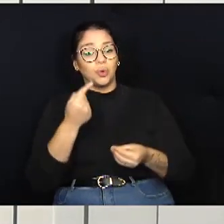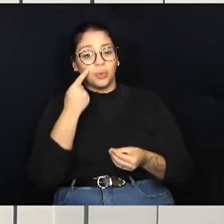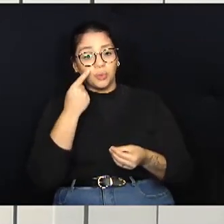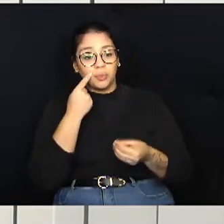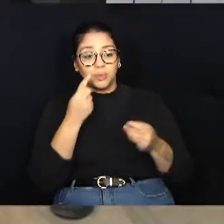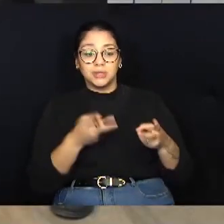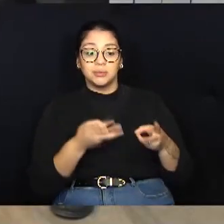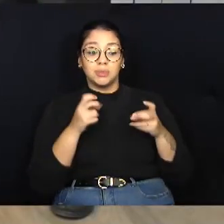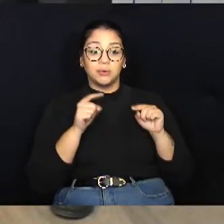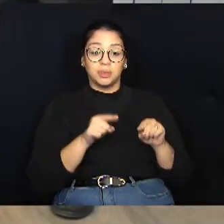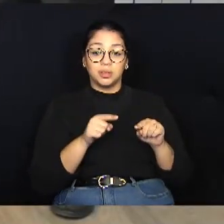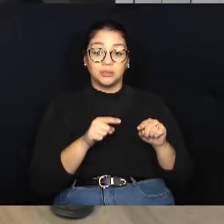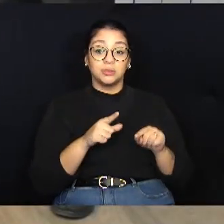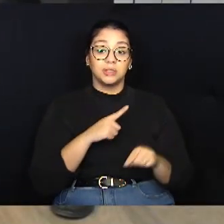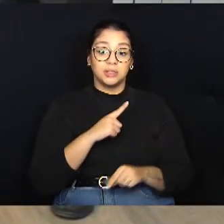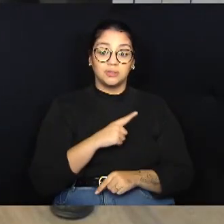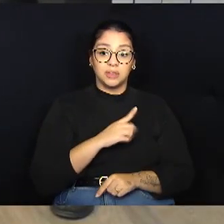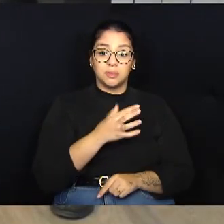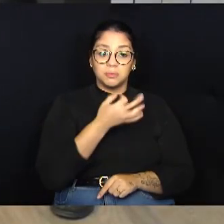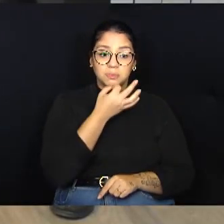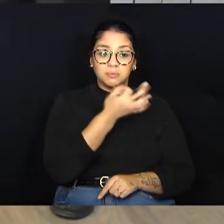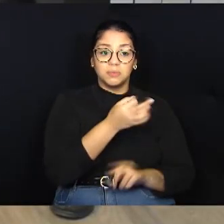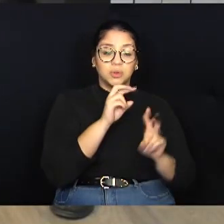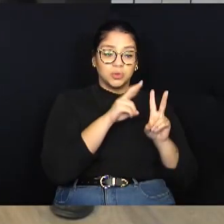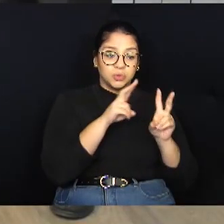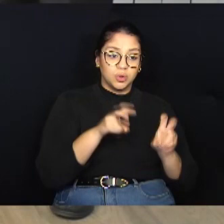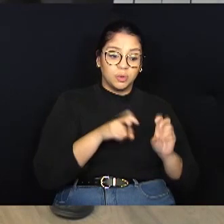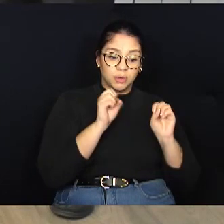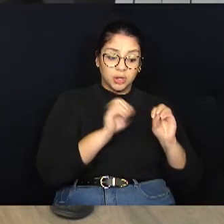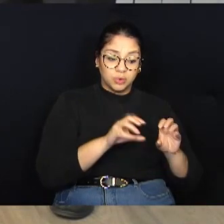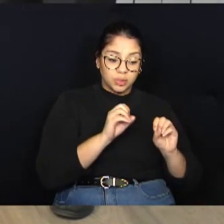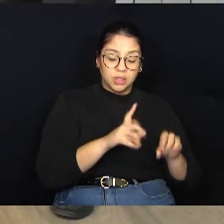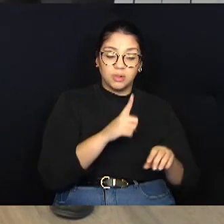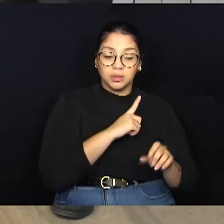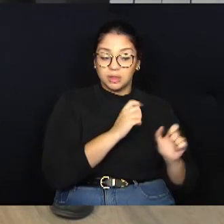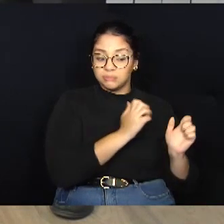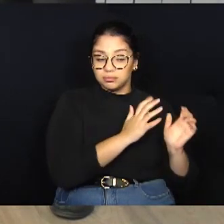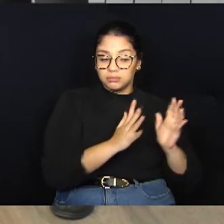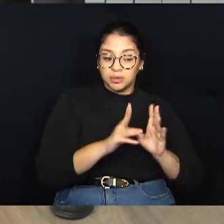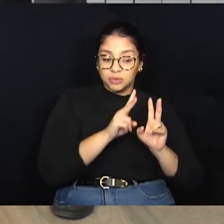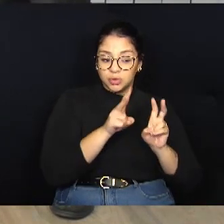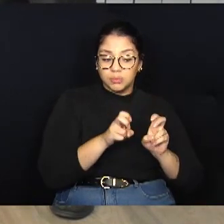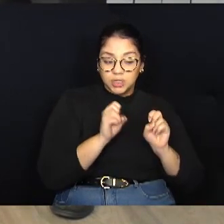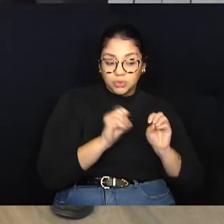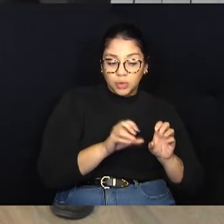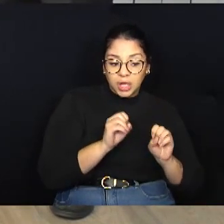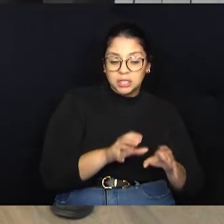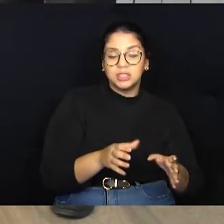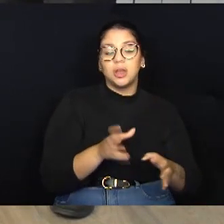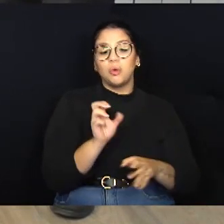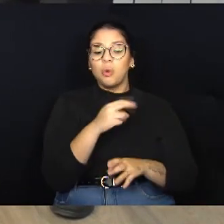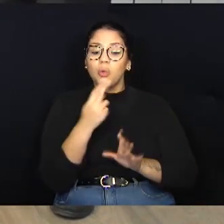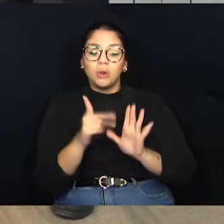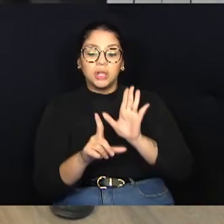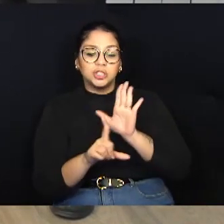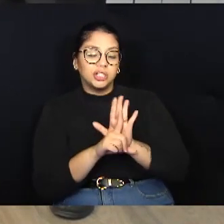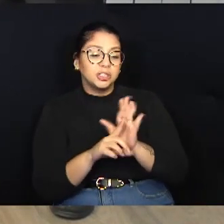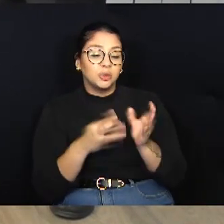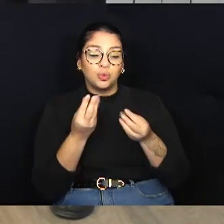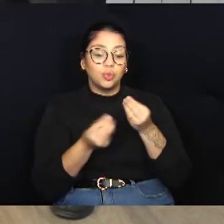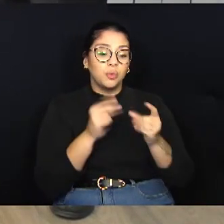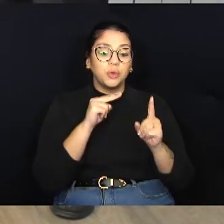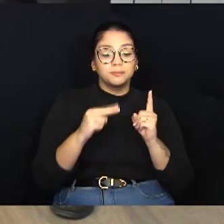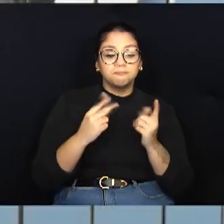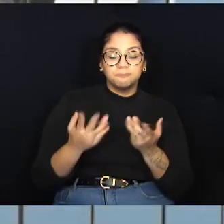cena? Você que citou bastante a questão de educação, passa por essa questão de educação, passa por uma questão de leis, como é que você enxerga,